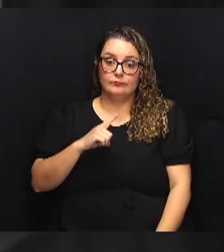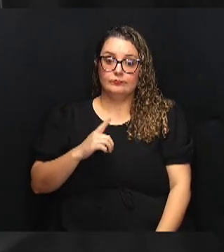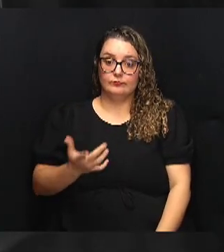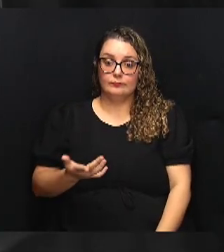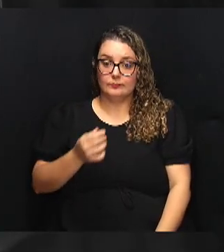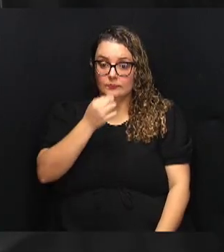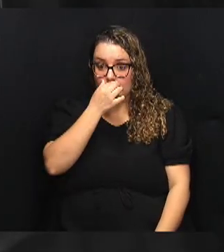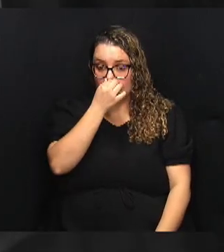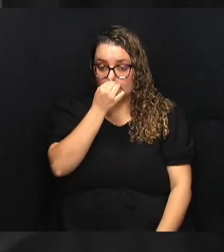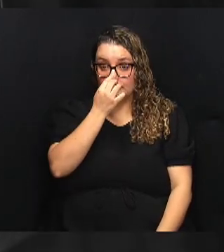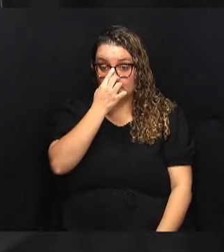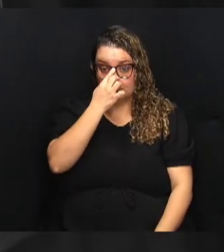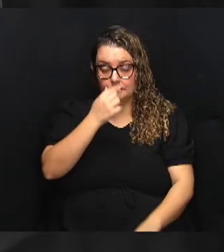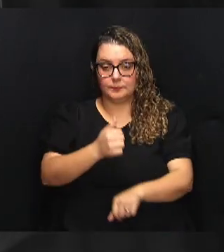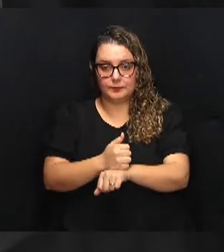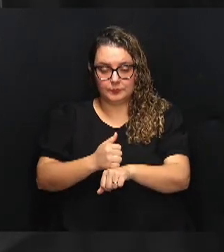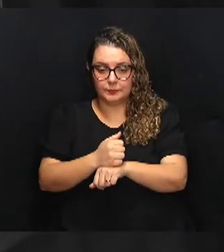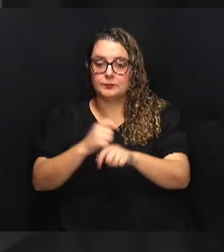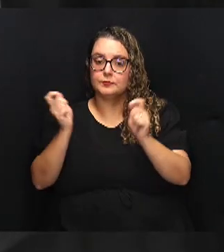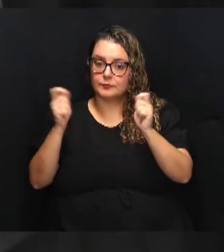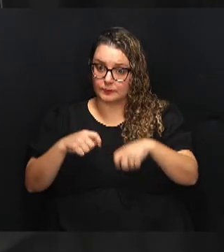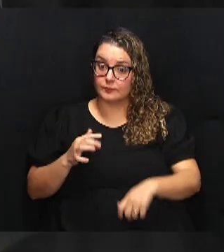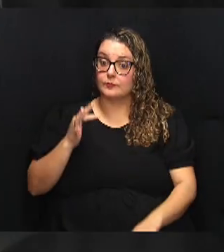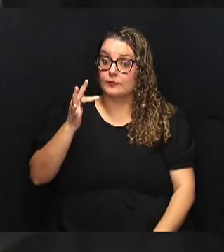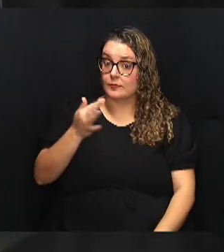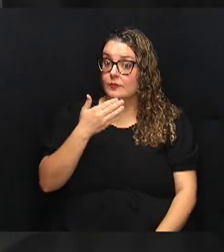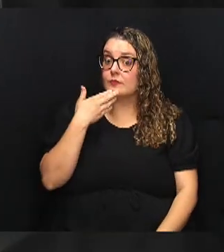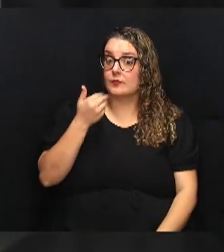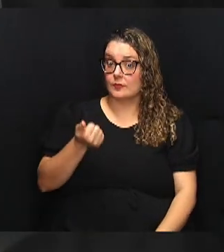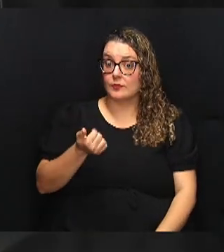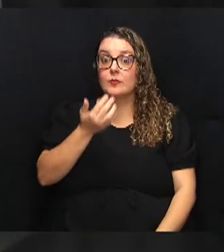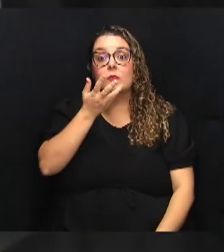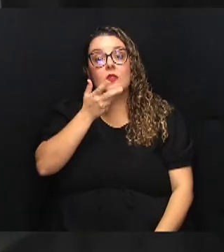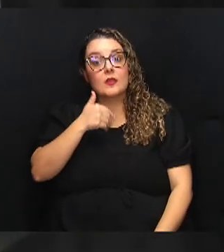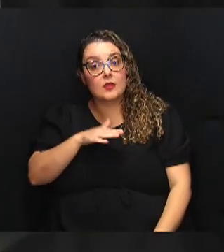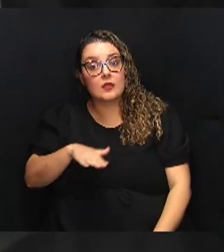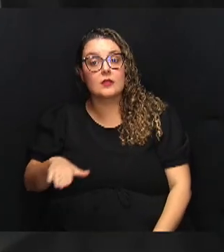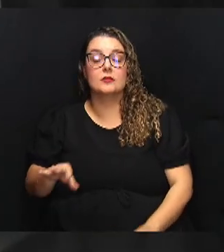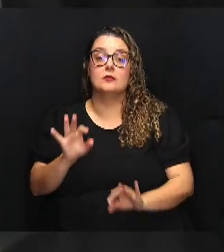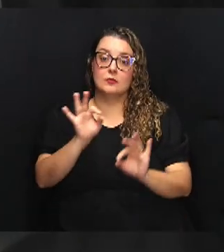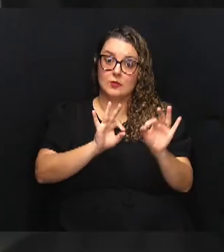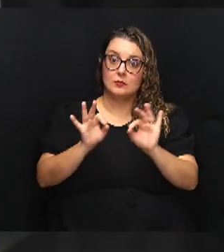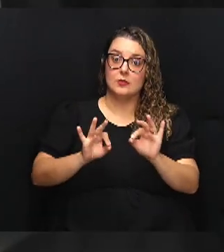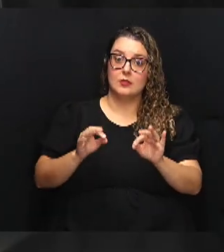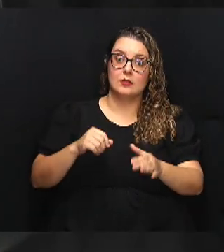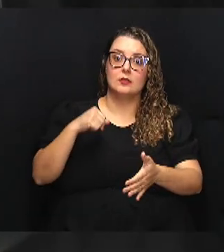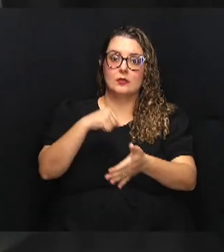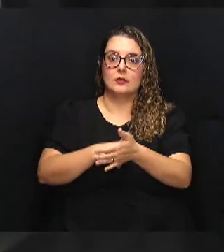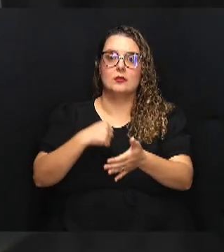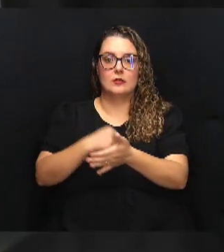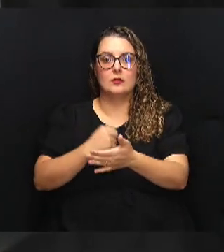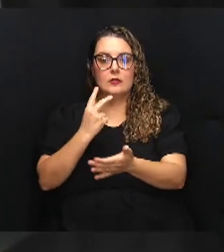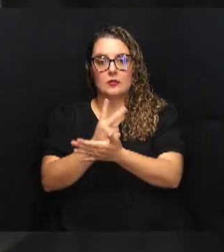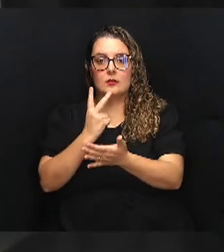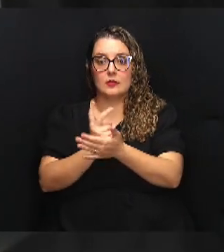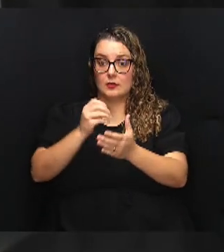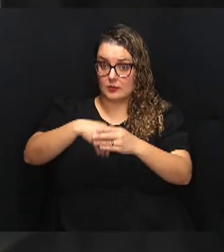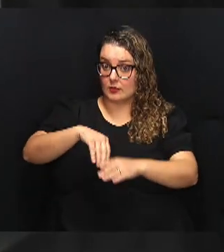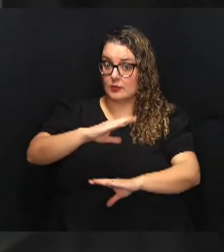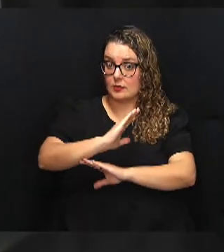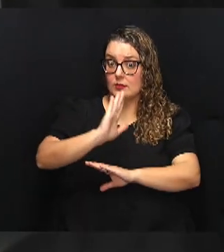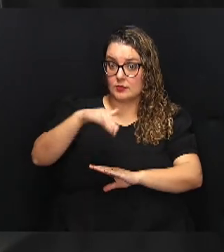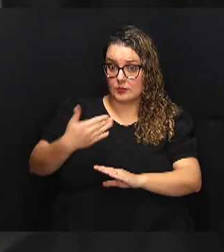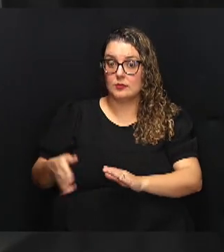aí profissionais capacitados, um futuro melhor, crianças preparadas. Então minha luta incessante aqui na Câmara, desde quando eu